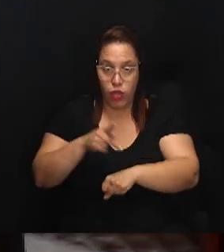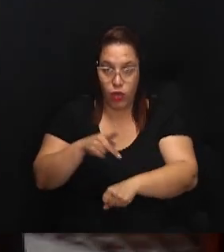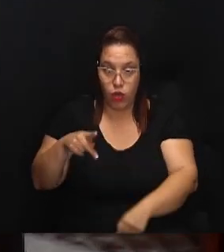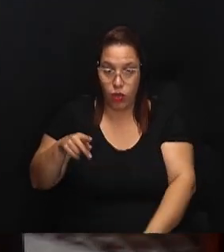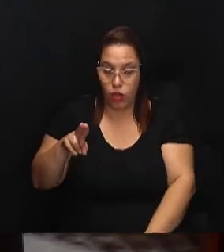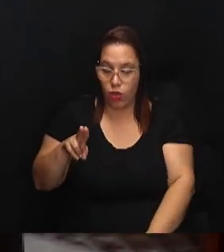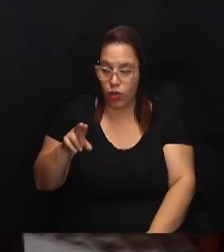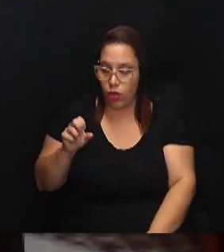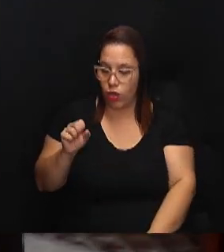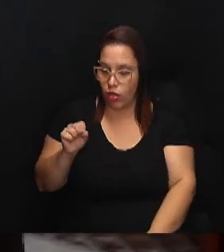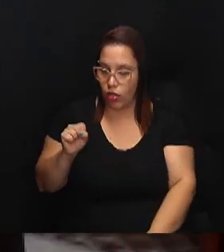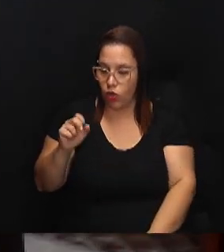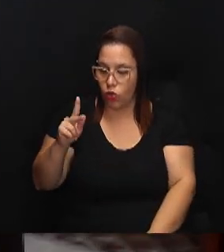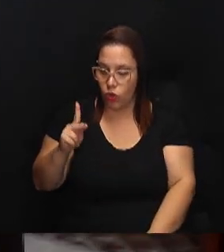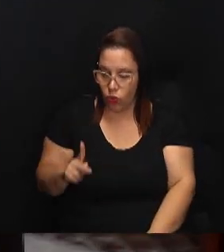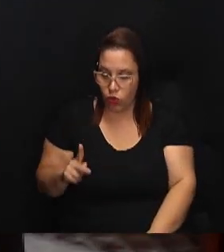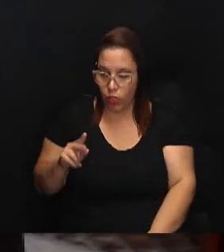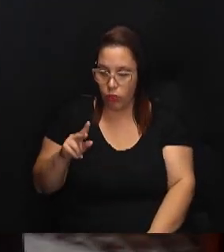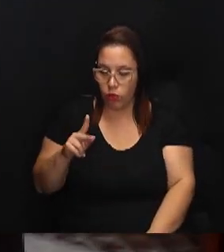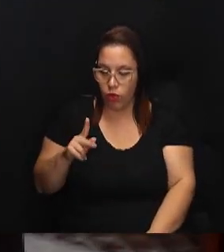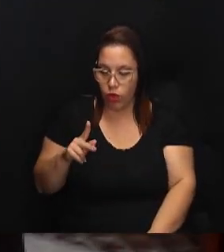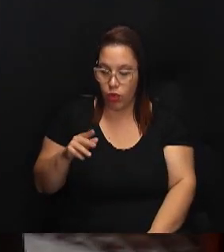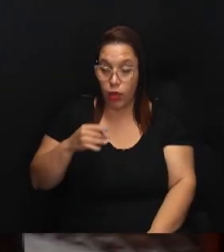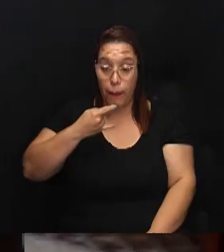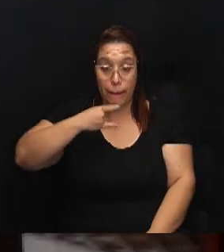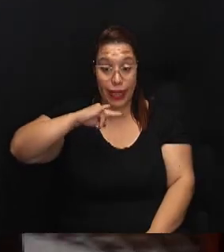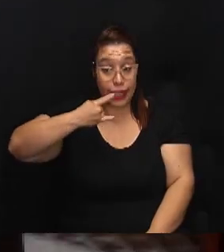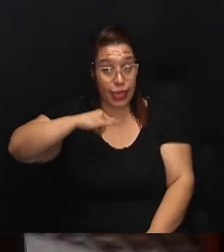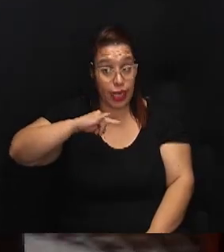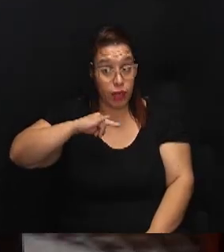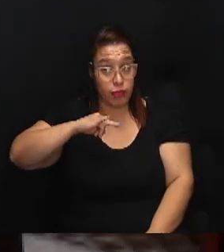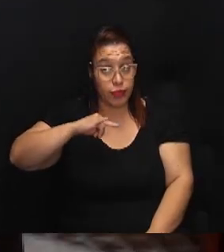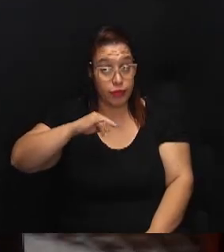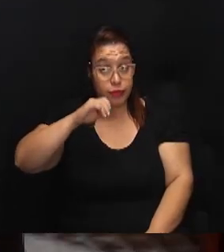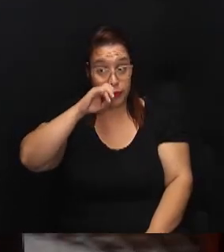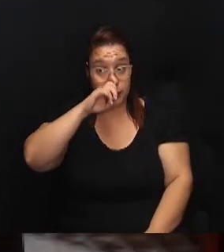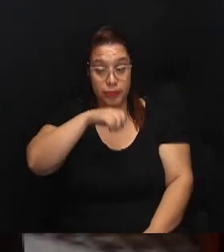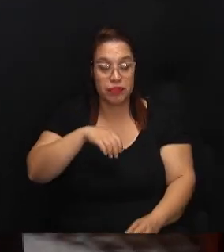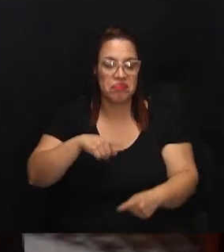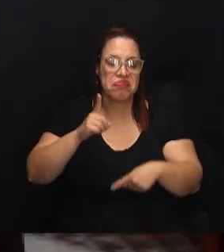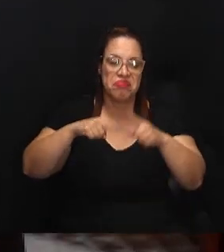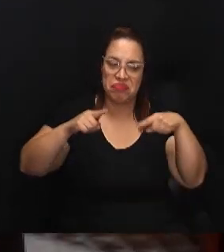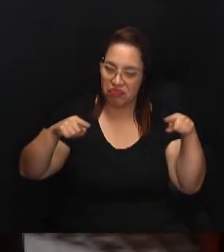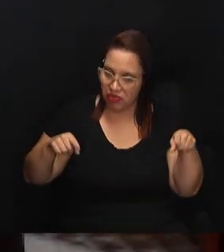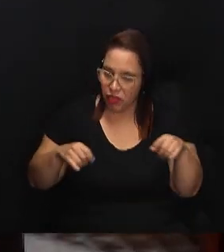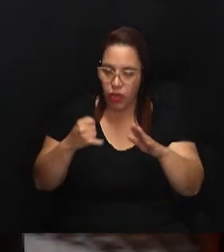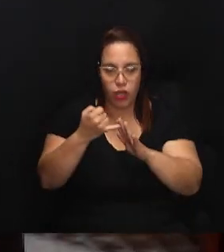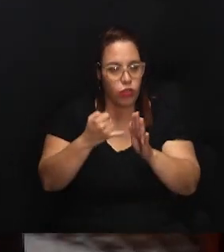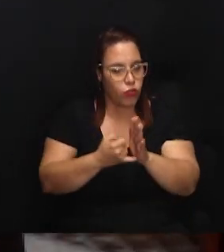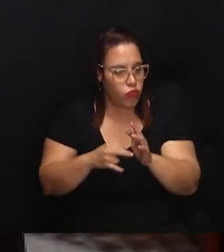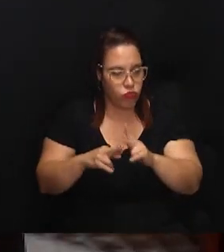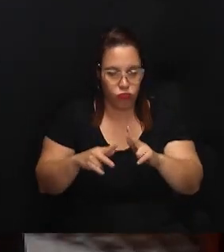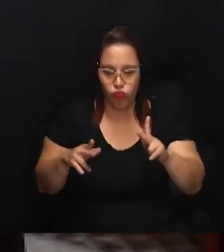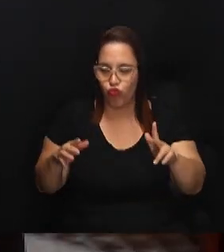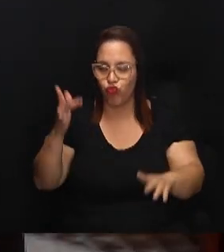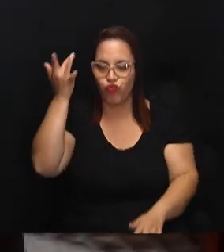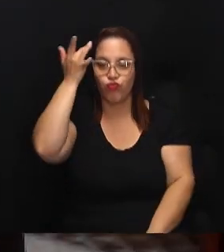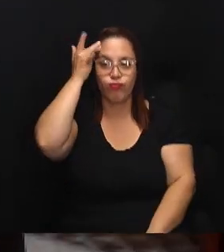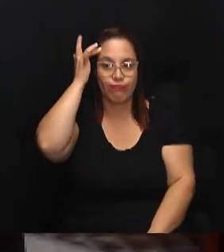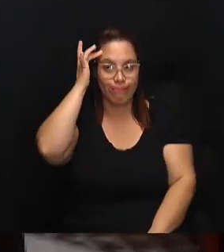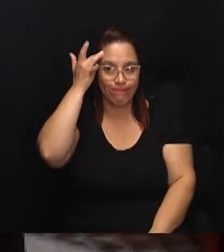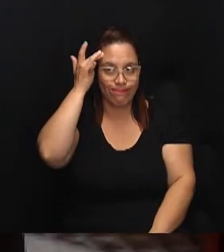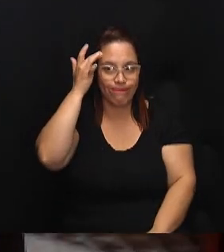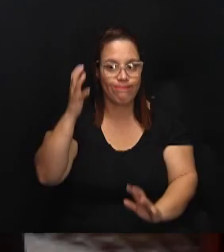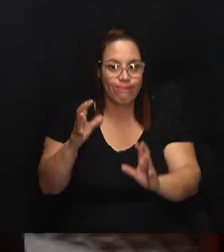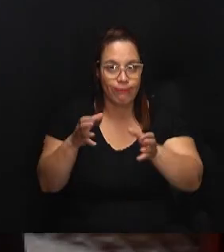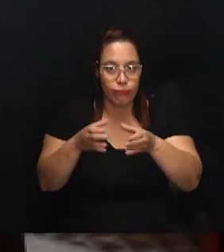um professor da Exalc, da USP de Piracicaba. E, enfim, tivemos pessoas de várias instituições diferentes. E eu